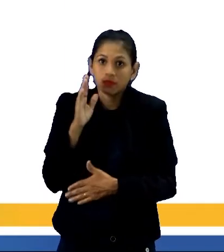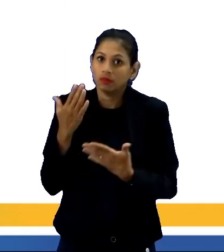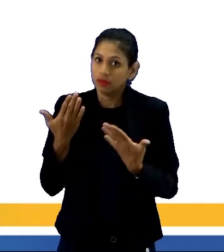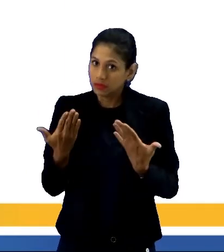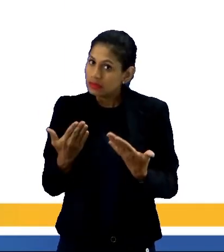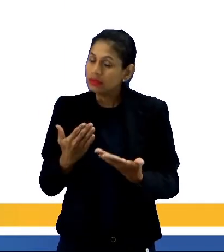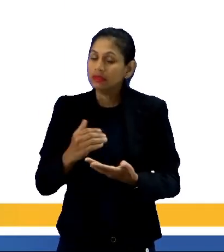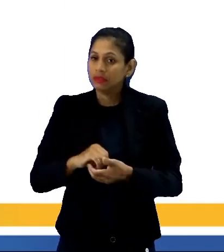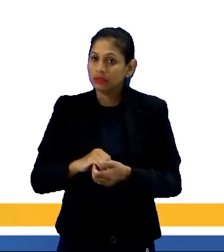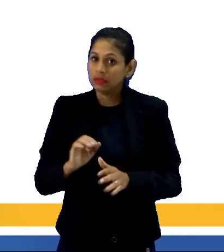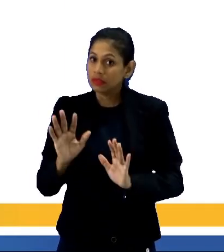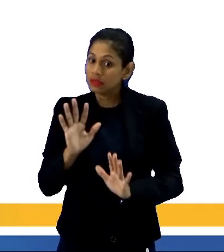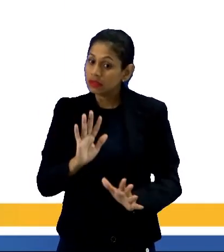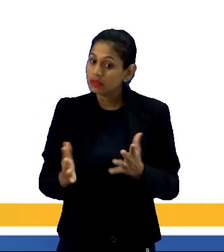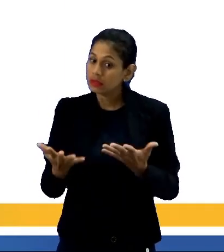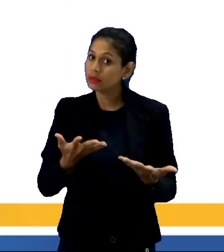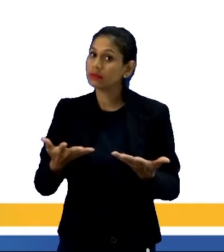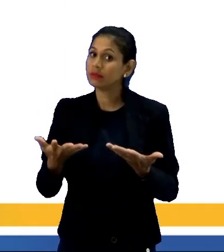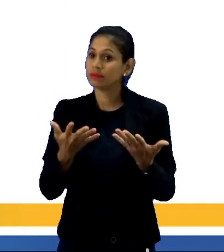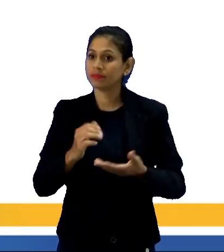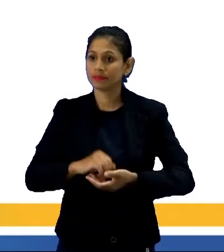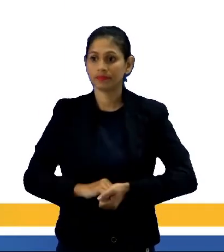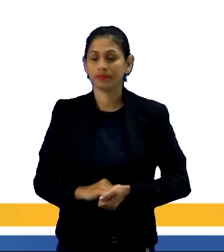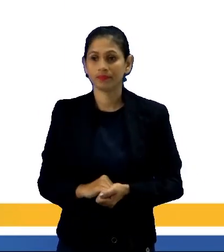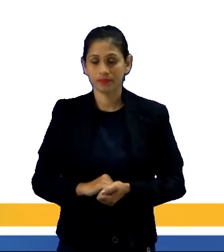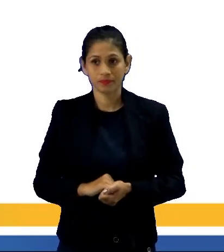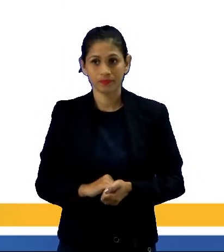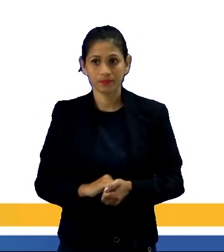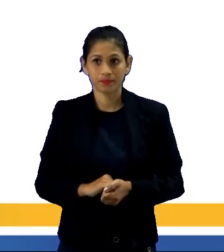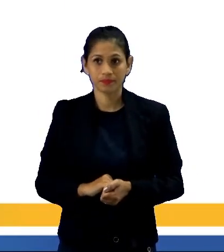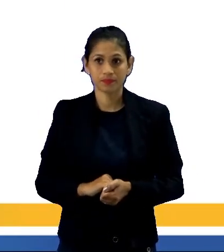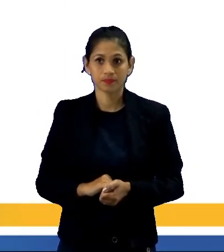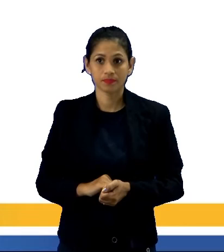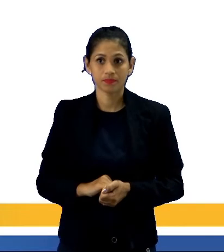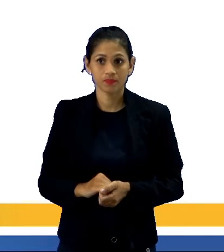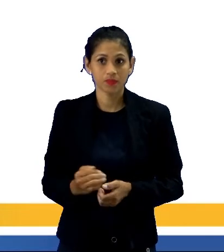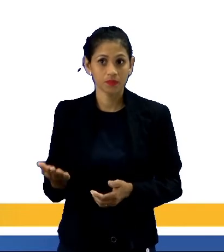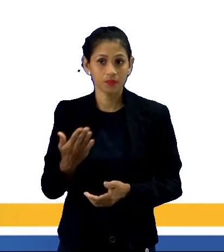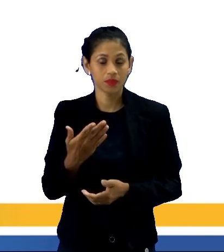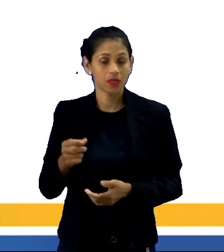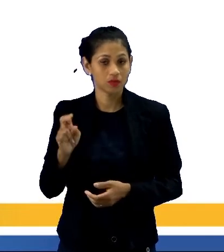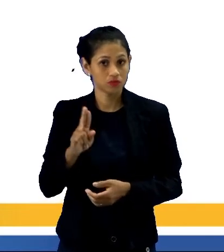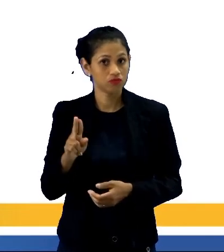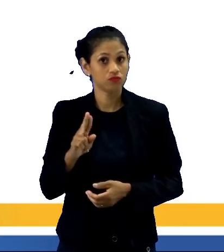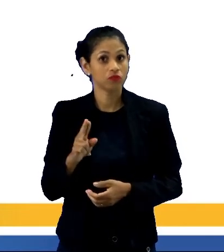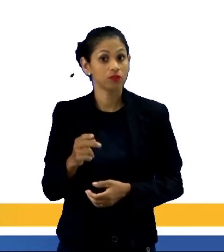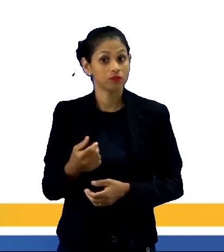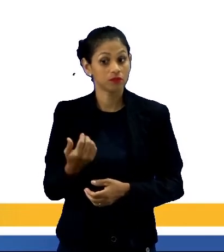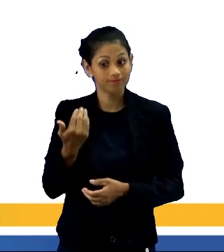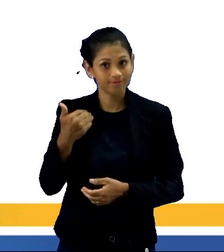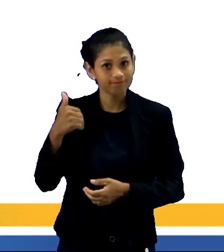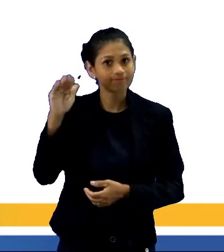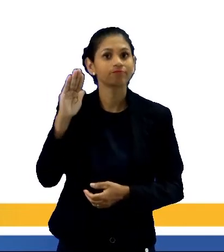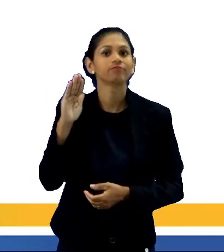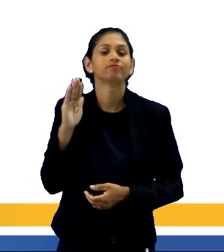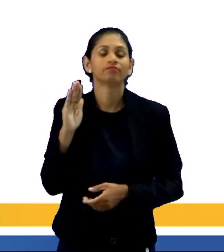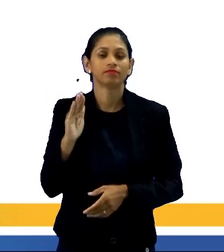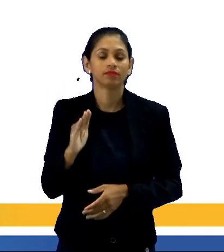ambiguidade. E é um recurso muito usado nos textos publicitários. Mas vamos lá, professor, o que é